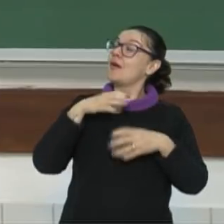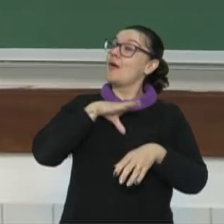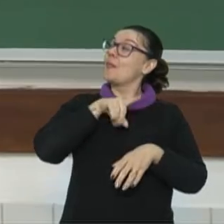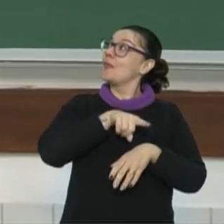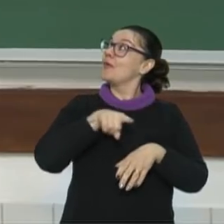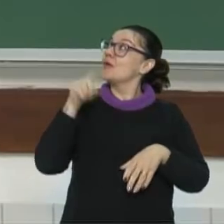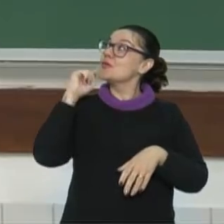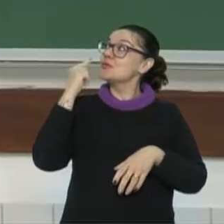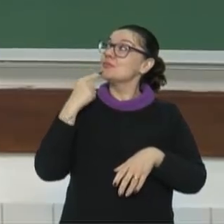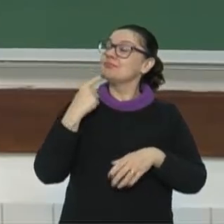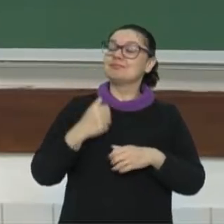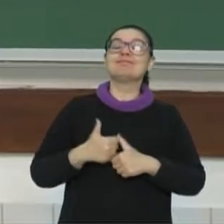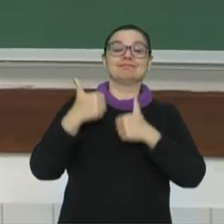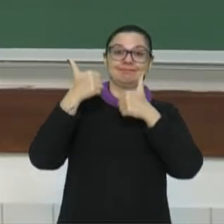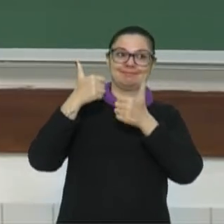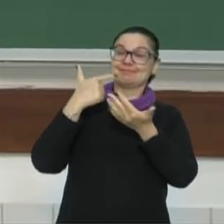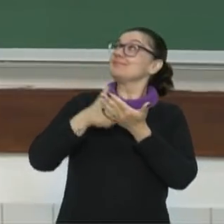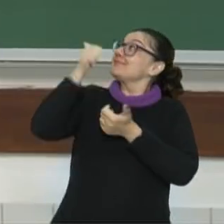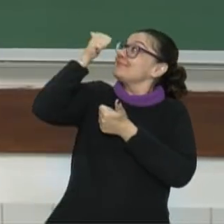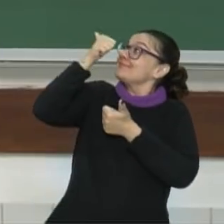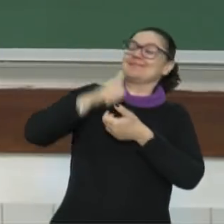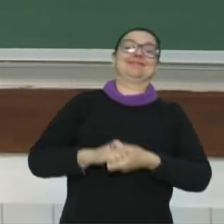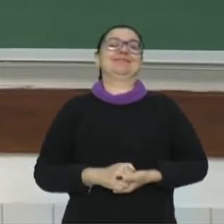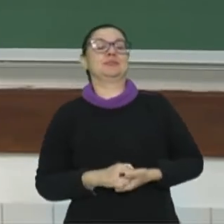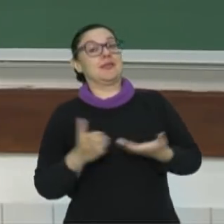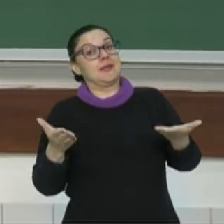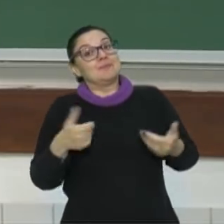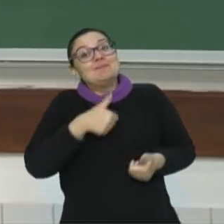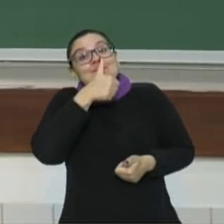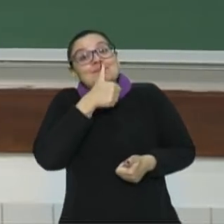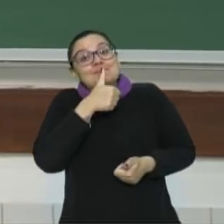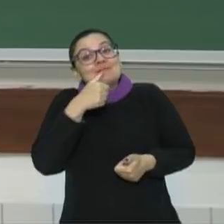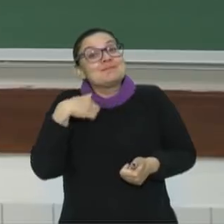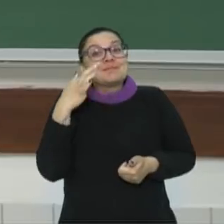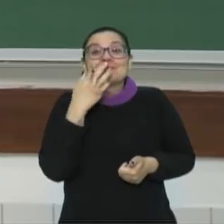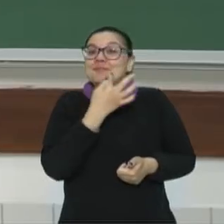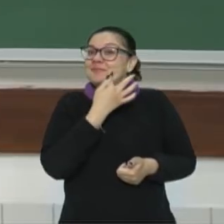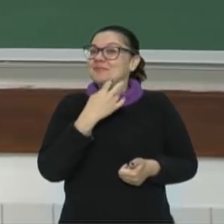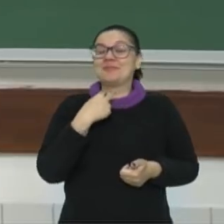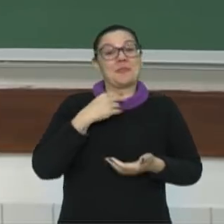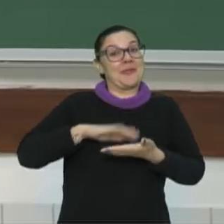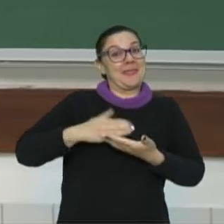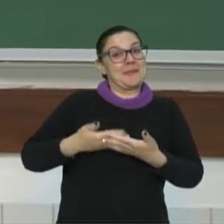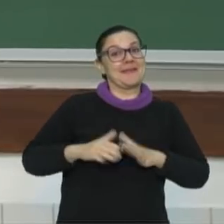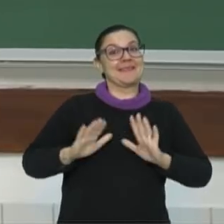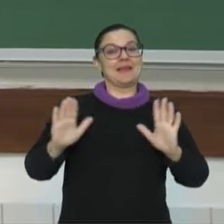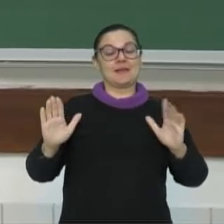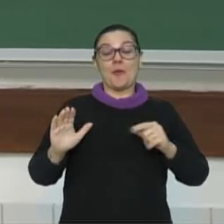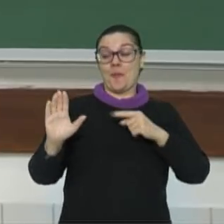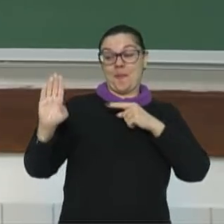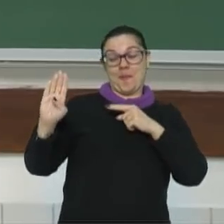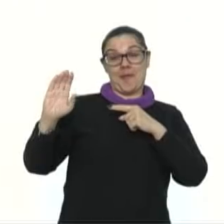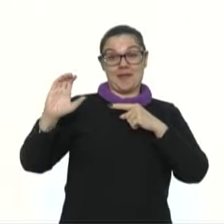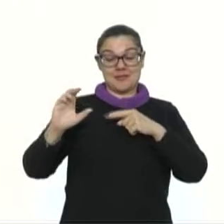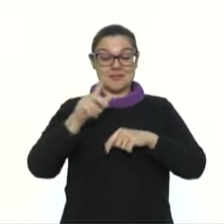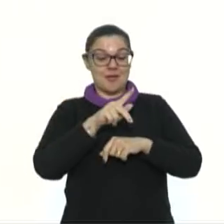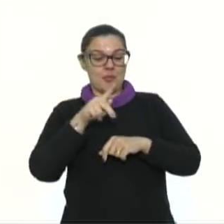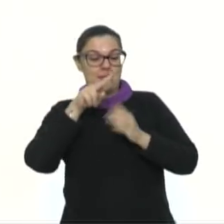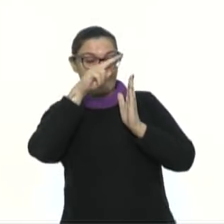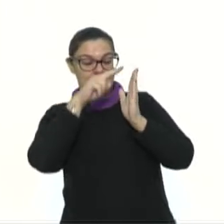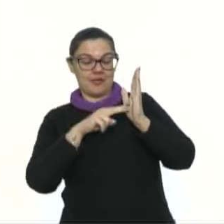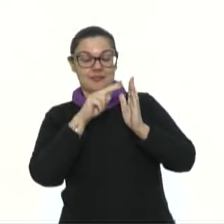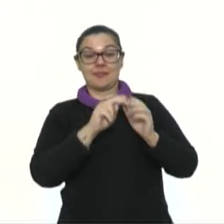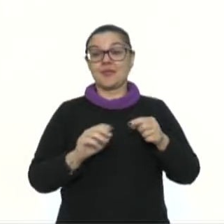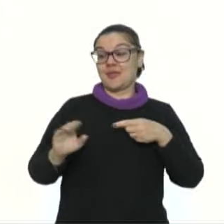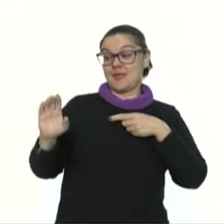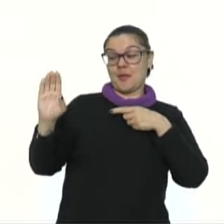dessa galera, tá bom? Combinado? Então, ótimo. Vamos lá. B e C. Eu vou ler, tá? Os indivíduos